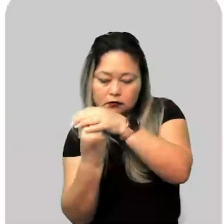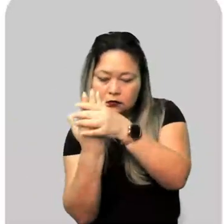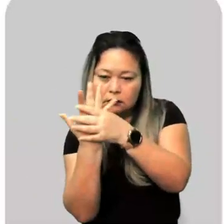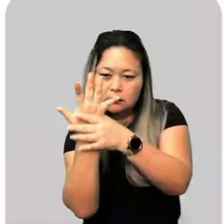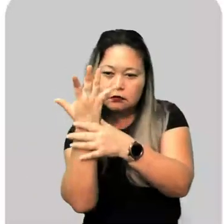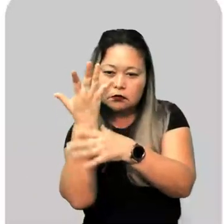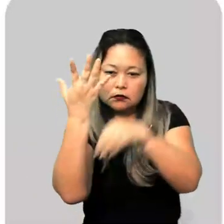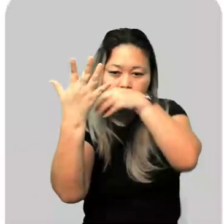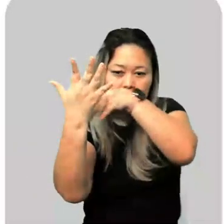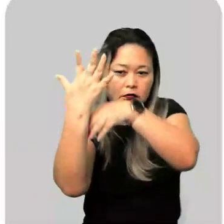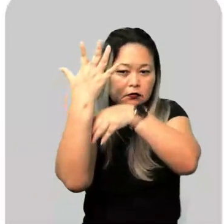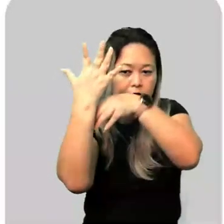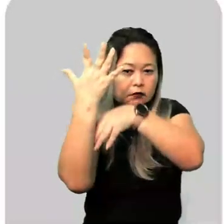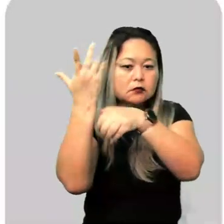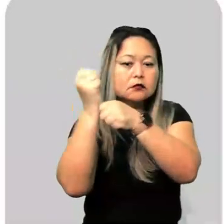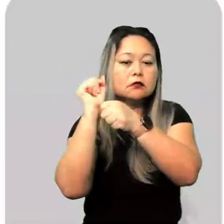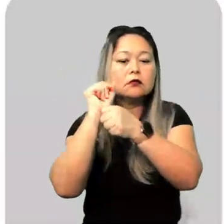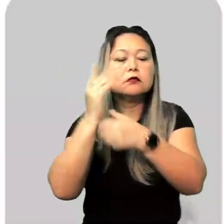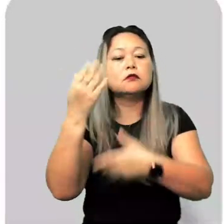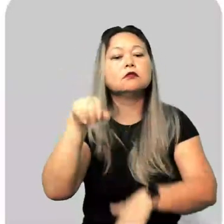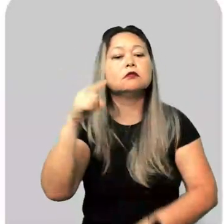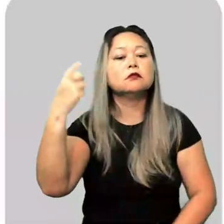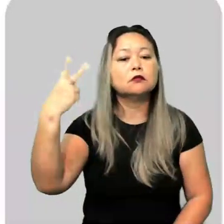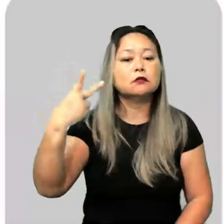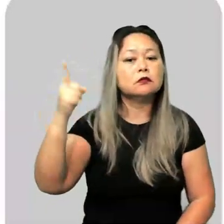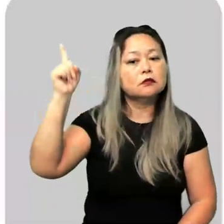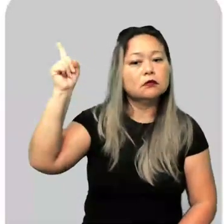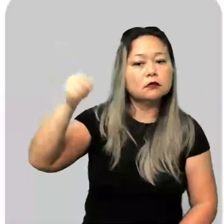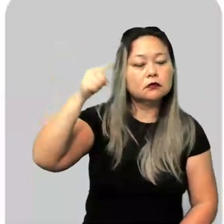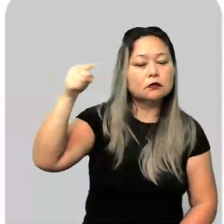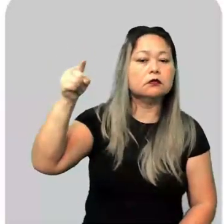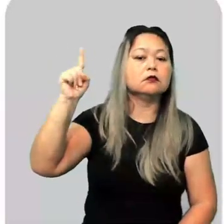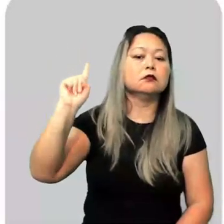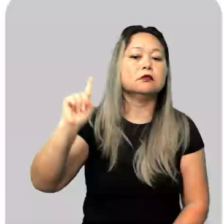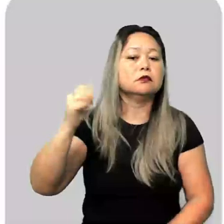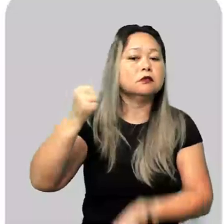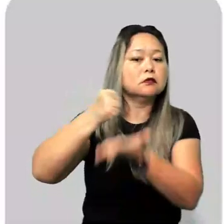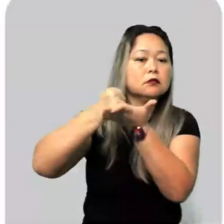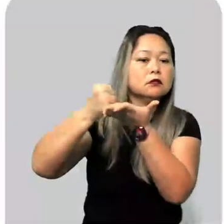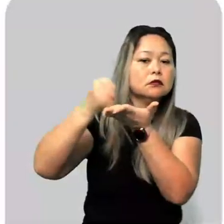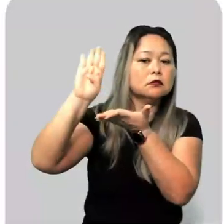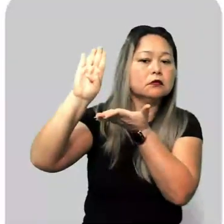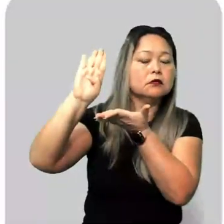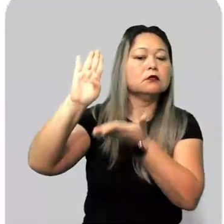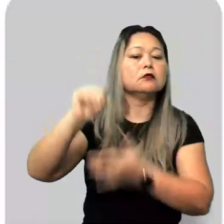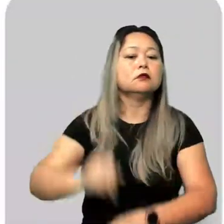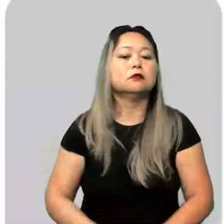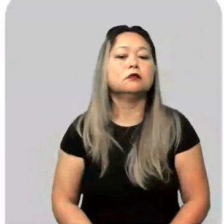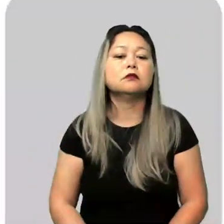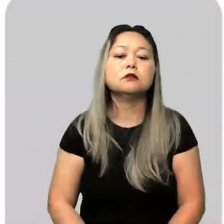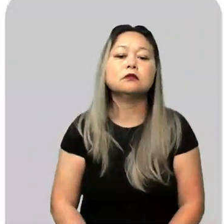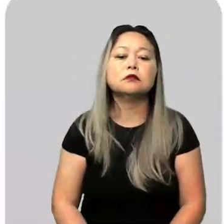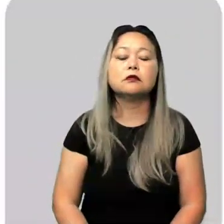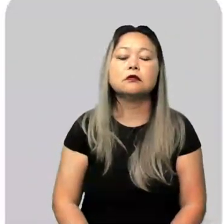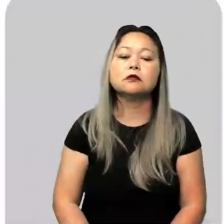aqui estrutural, estrutural, estrutural. Eu já te descartei, então, cadê? Aqui em